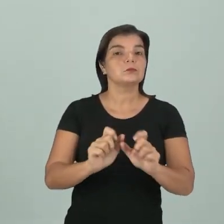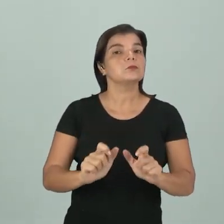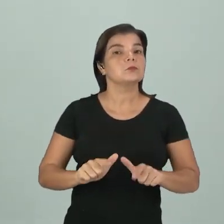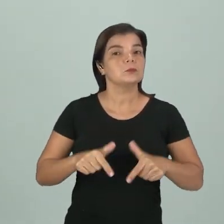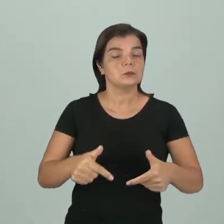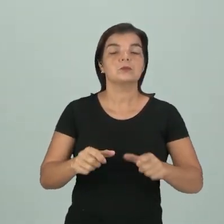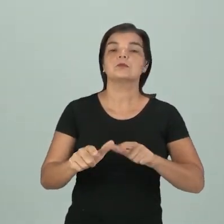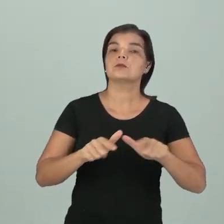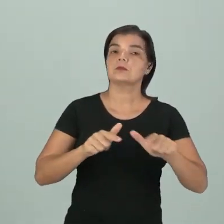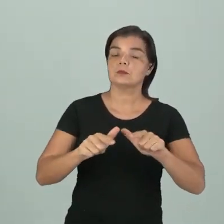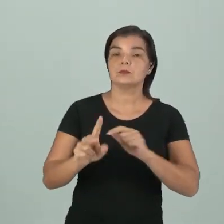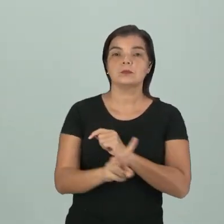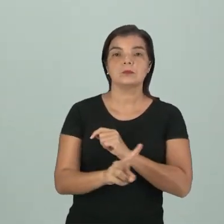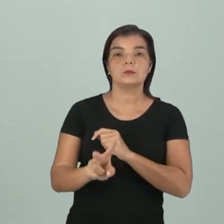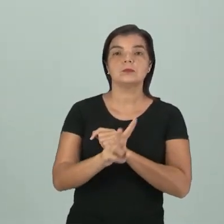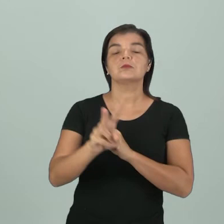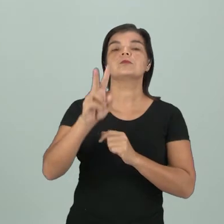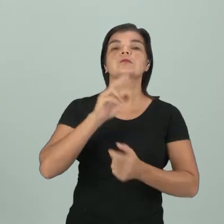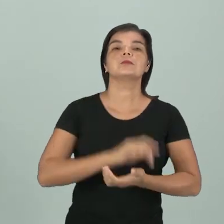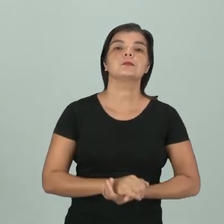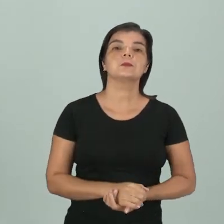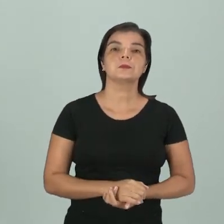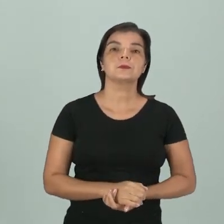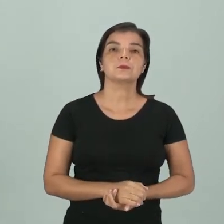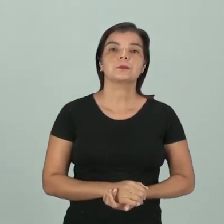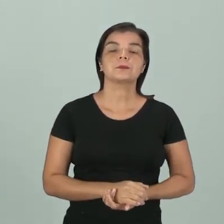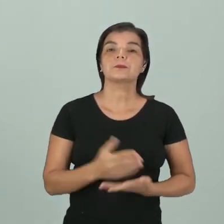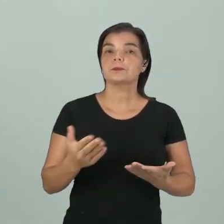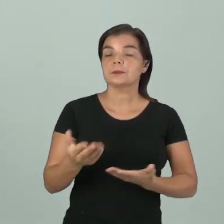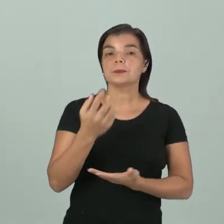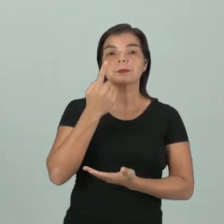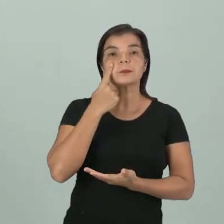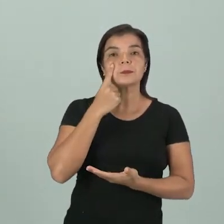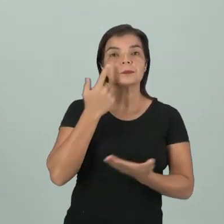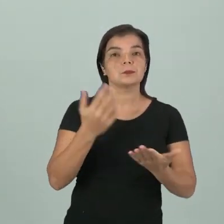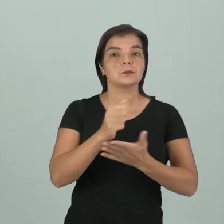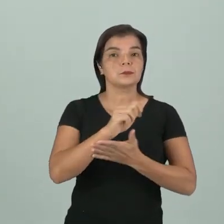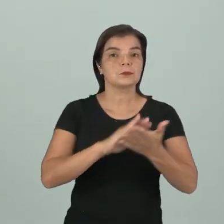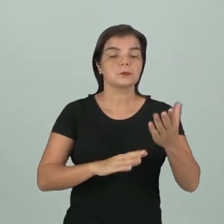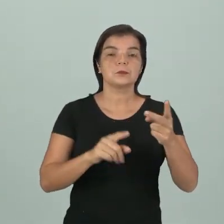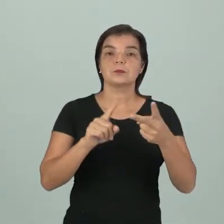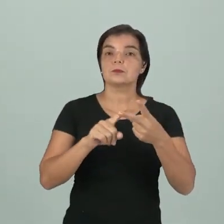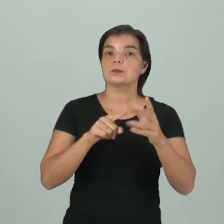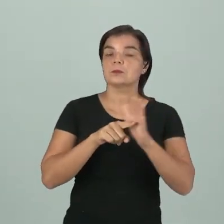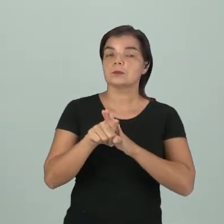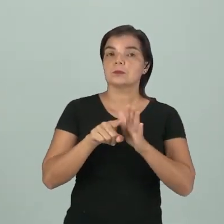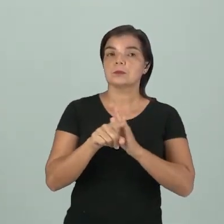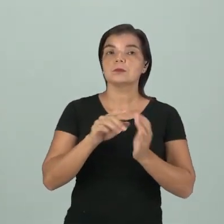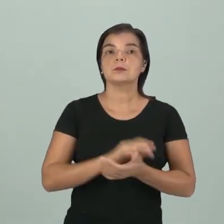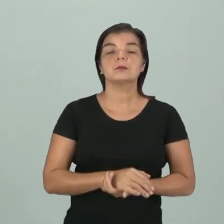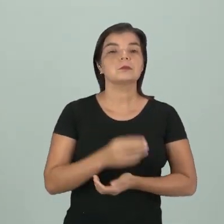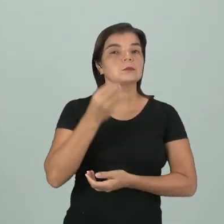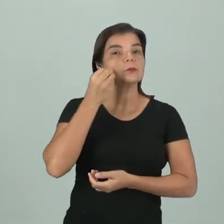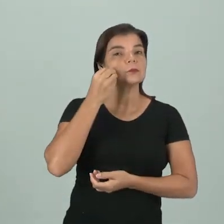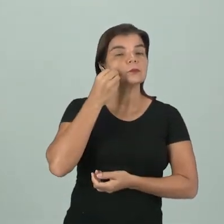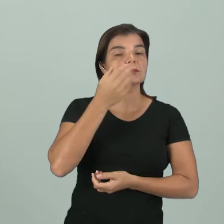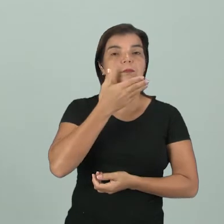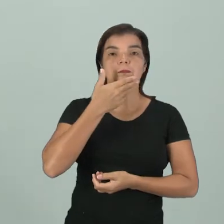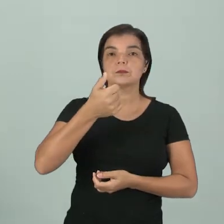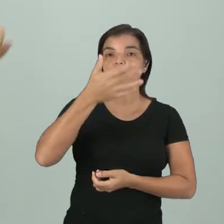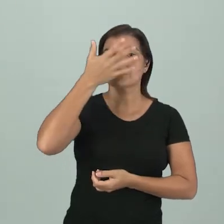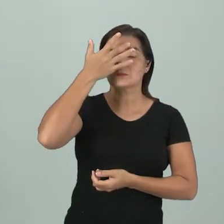do seu trabalho, certo? Da valorização do seu trabalho. Então vamos agora fazer duas questões para a gente tentar